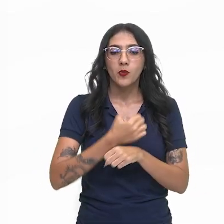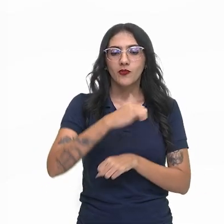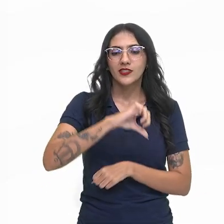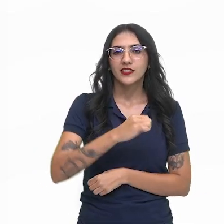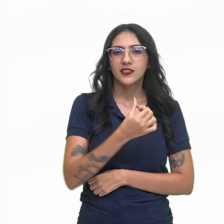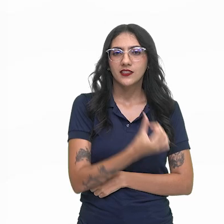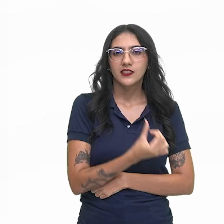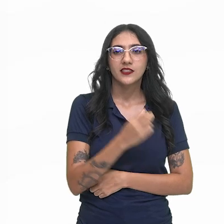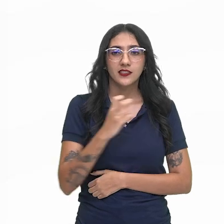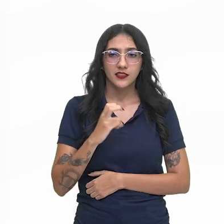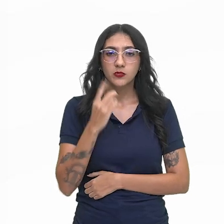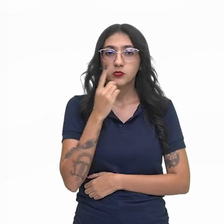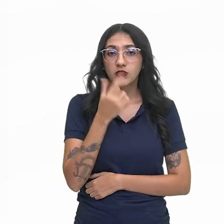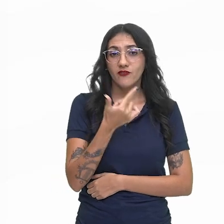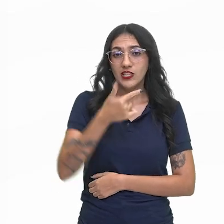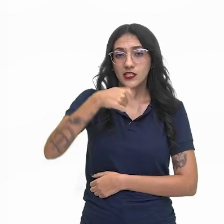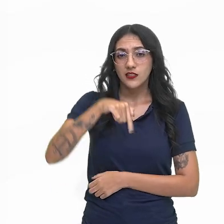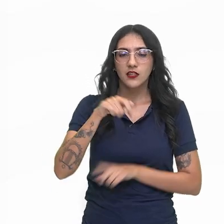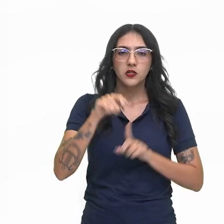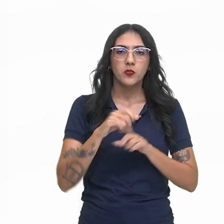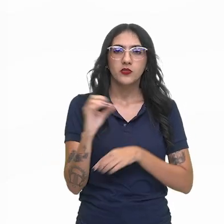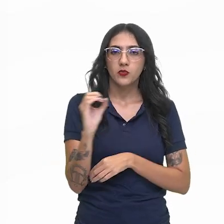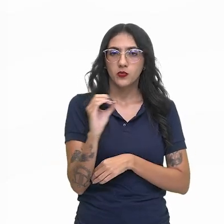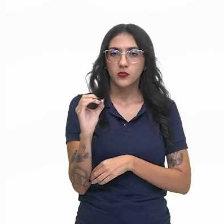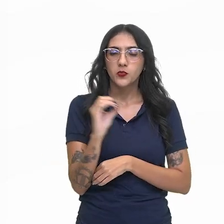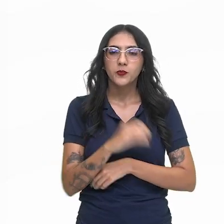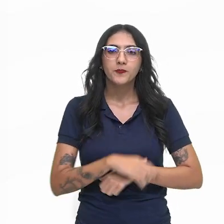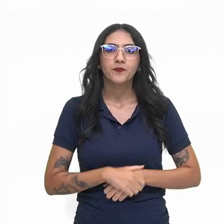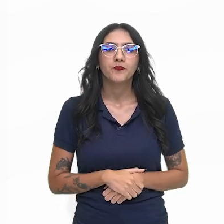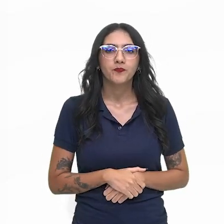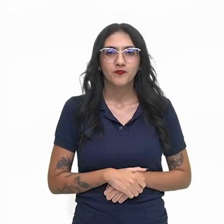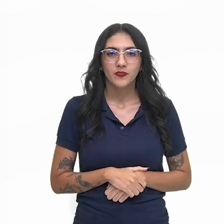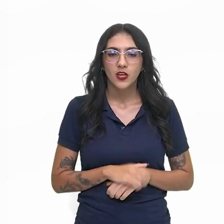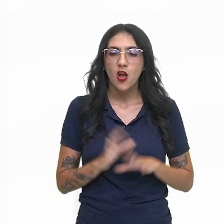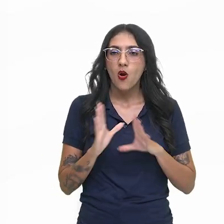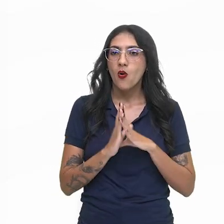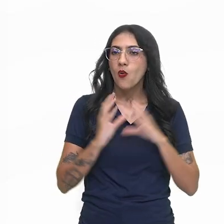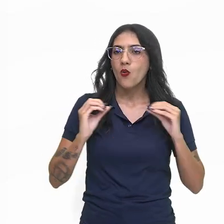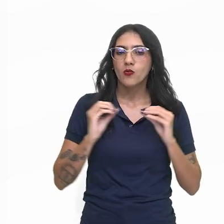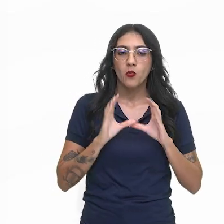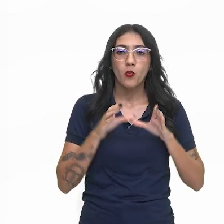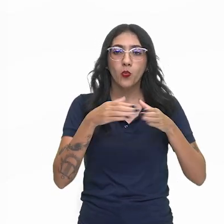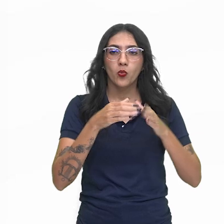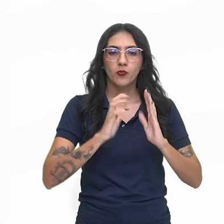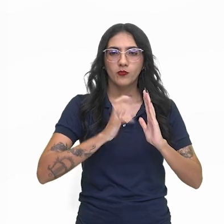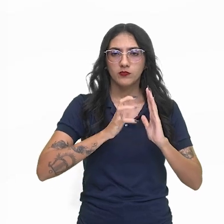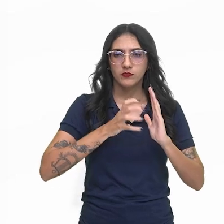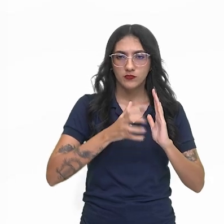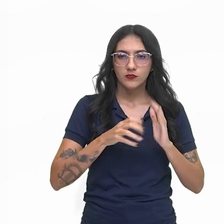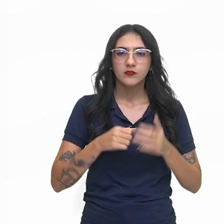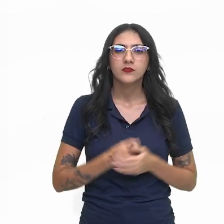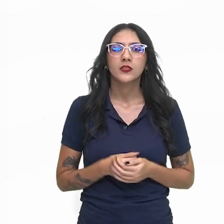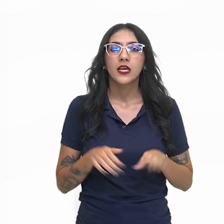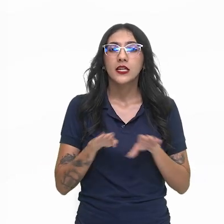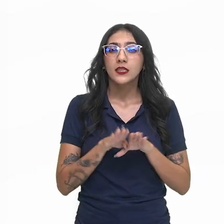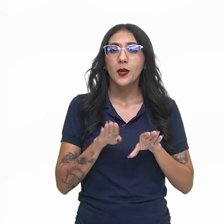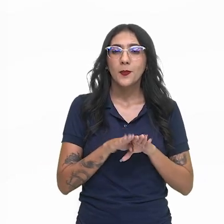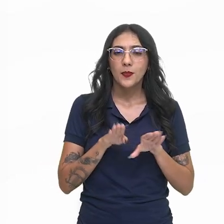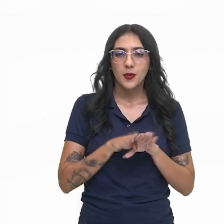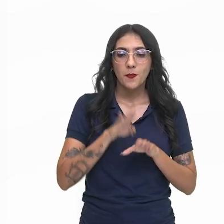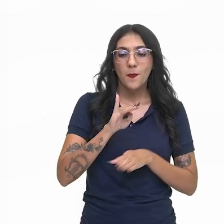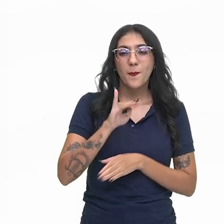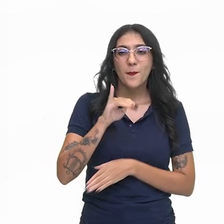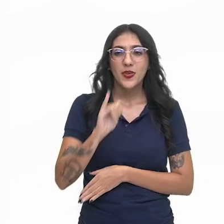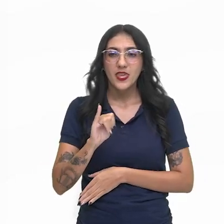1965, datado, né, do dia 27 de outubro, teremos a extinção dos partidos políticos, o bipartidarismo,